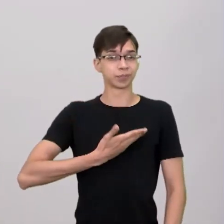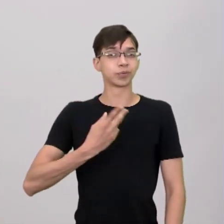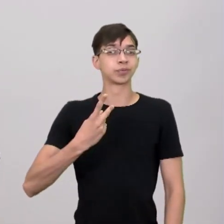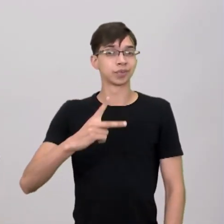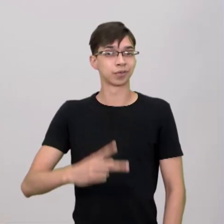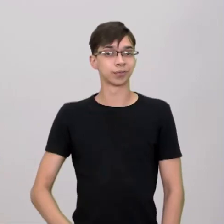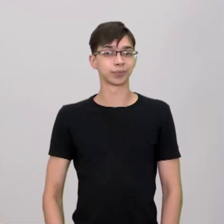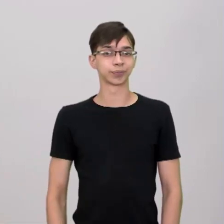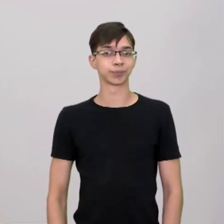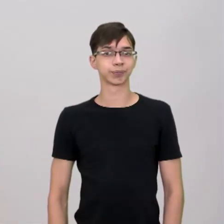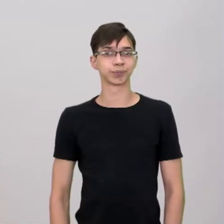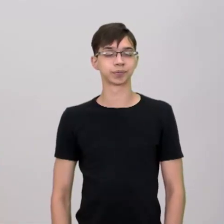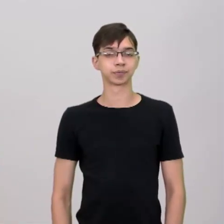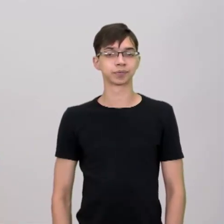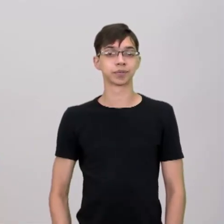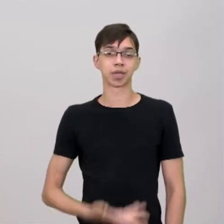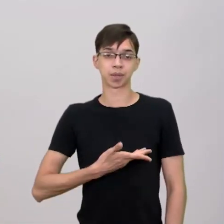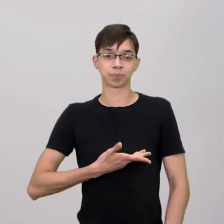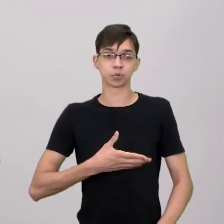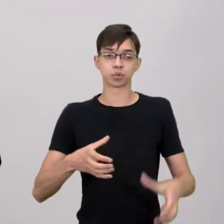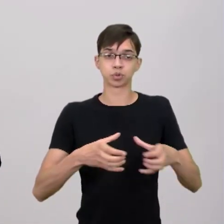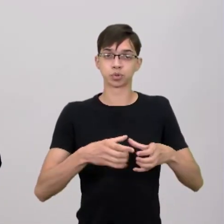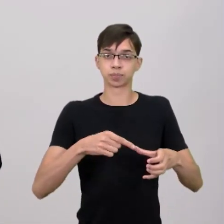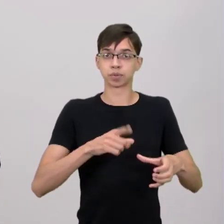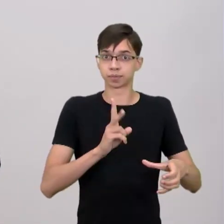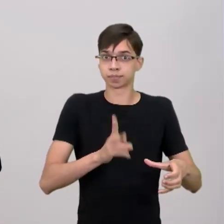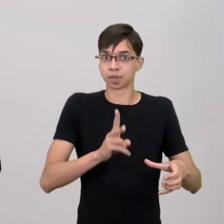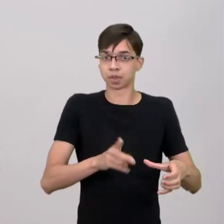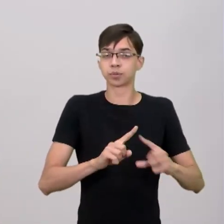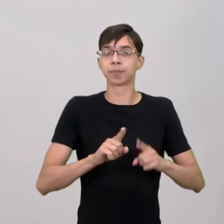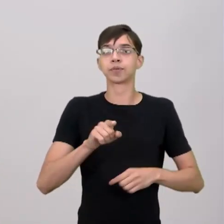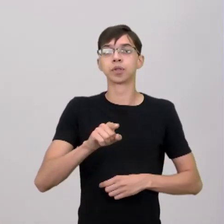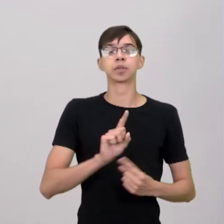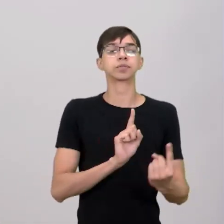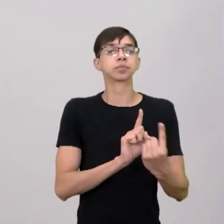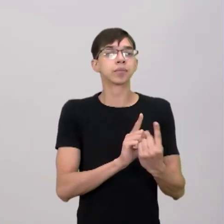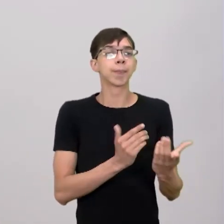mais que você ande com os mesmos amigos, as suas interações, as interações